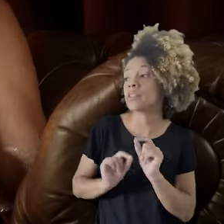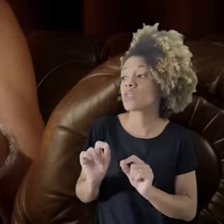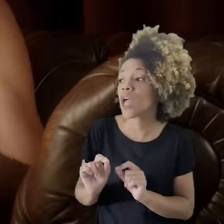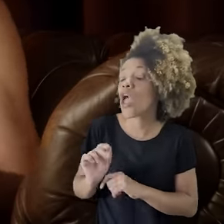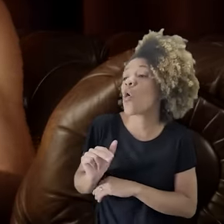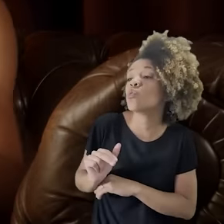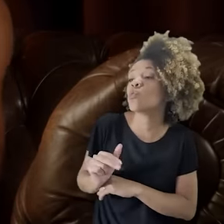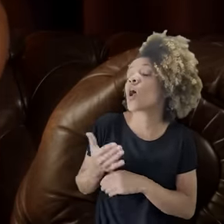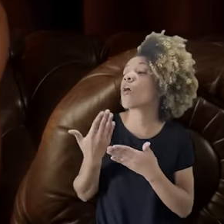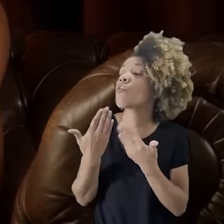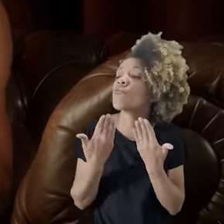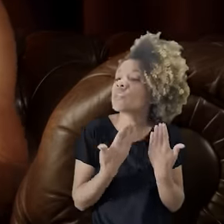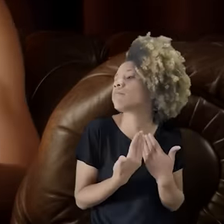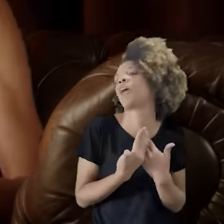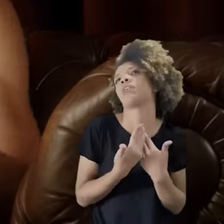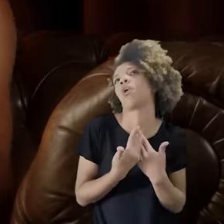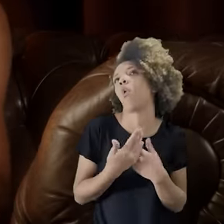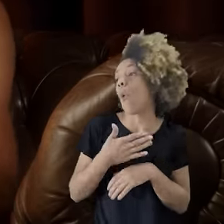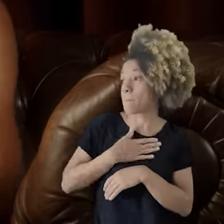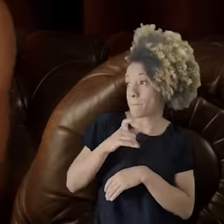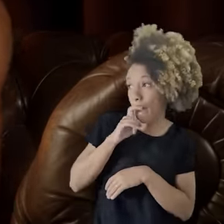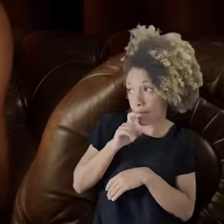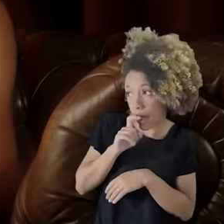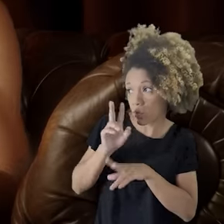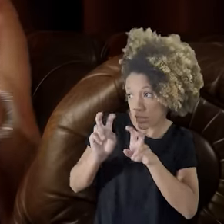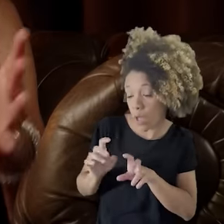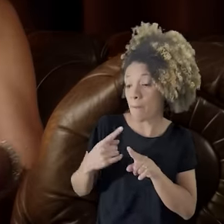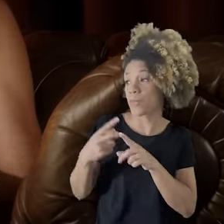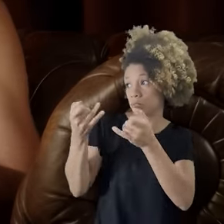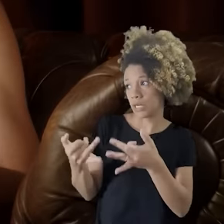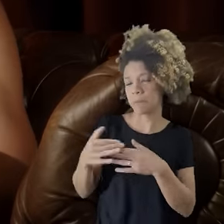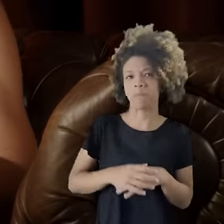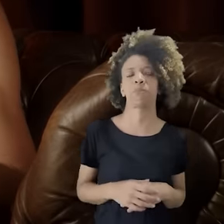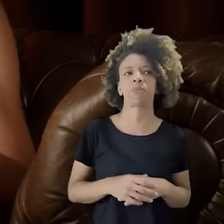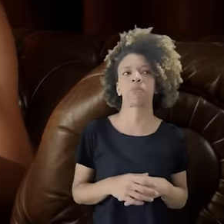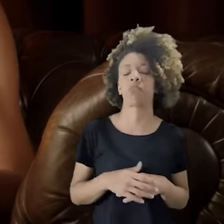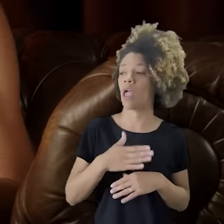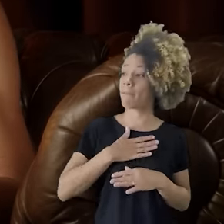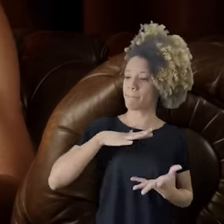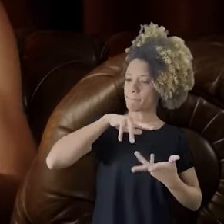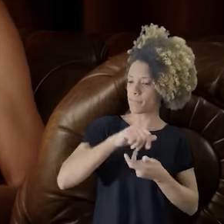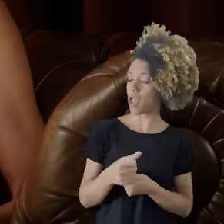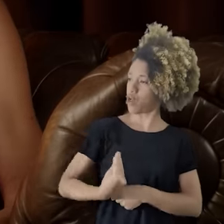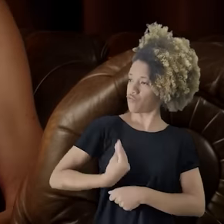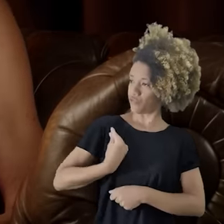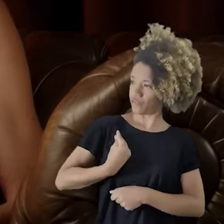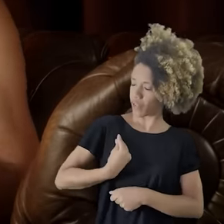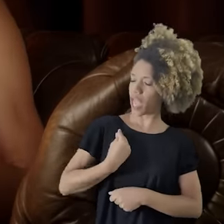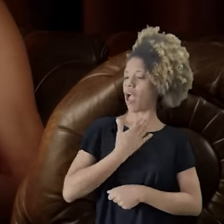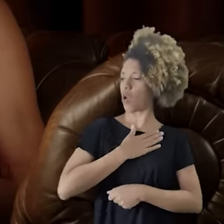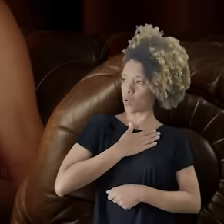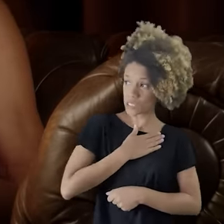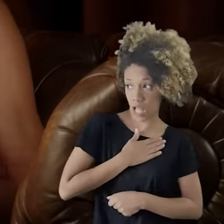é aquela tal coisa eu nunca tive conversa assim com o meu pai aí esse assunto porque como eu te falo é um mundo que para mim eu vivia